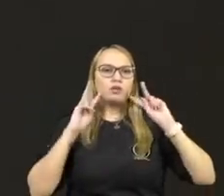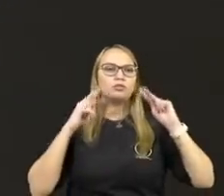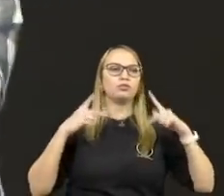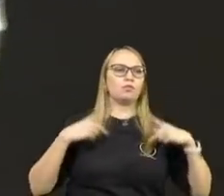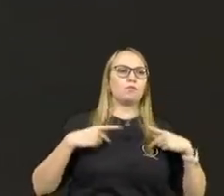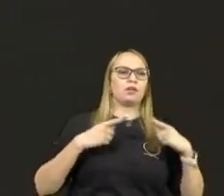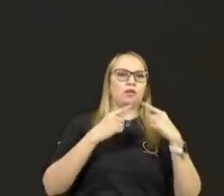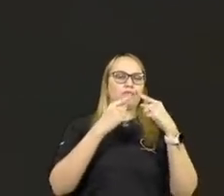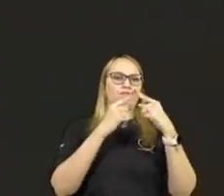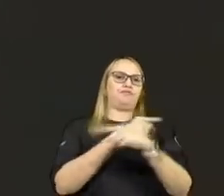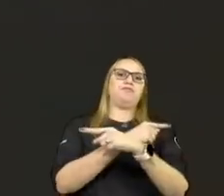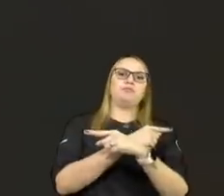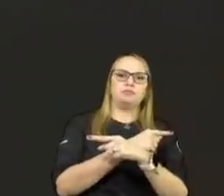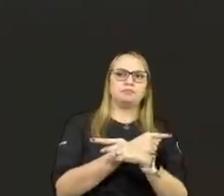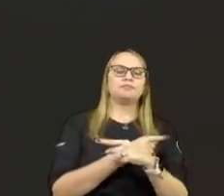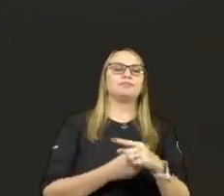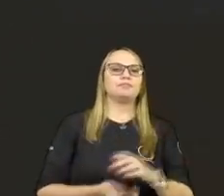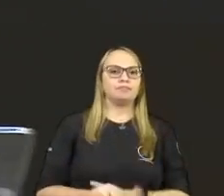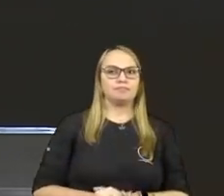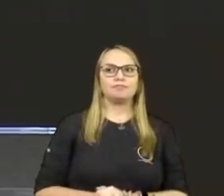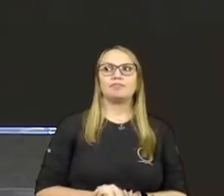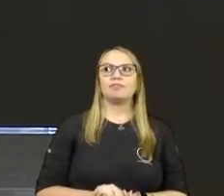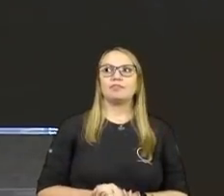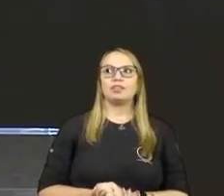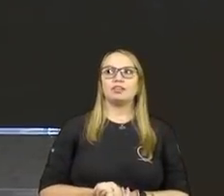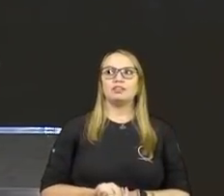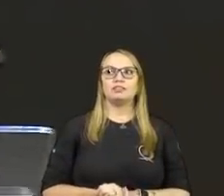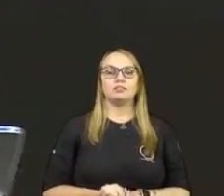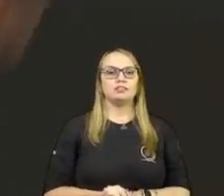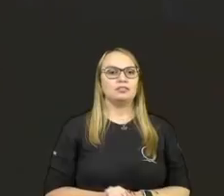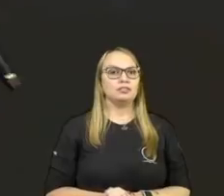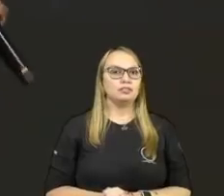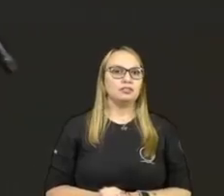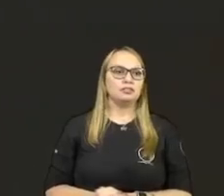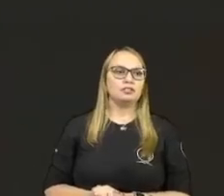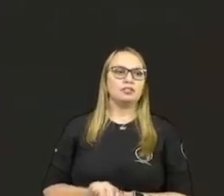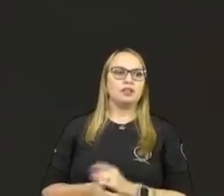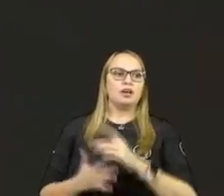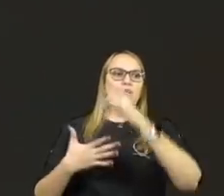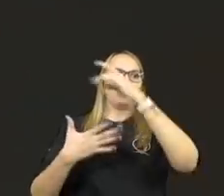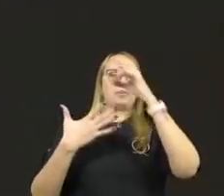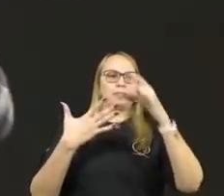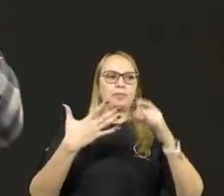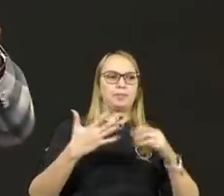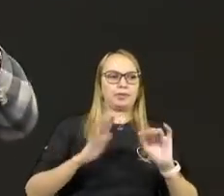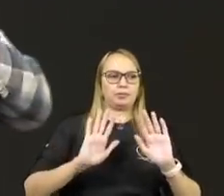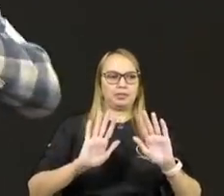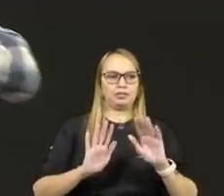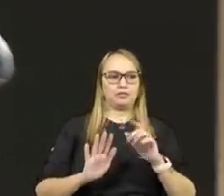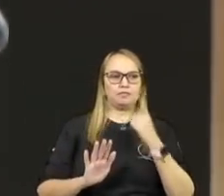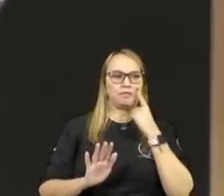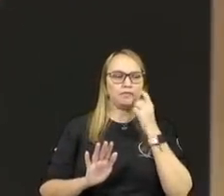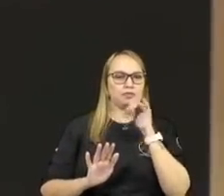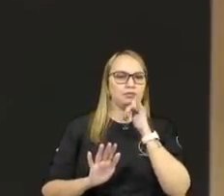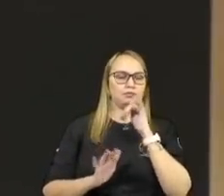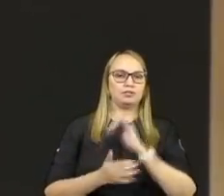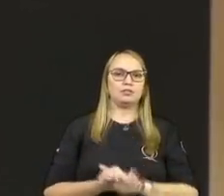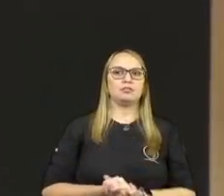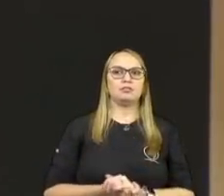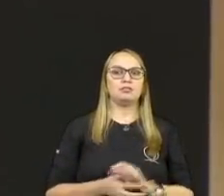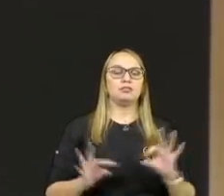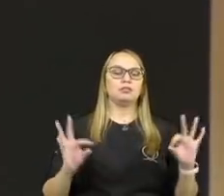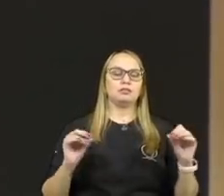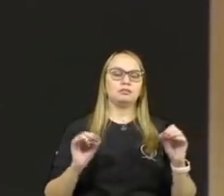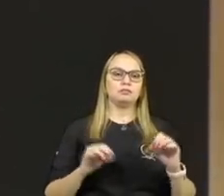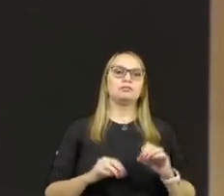natural. Eu vou citar algumas coisas aqui em tese, mas pode alcançar. Você quer ver um exemplo? Todo mundo